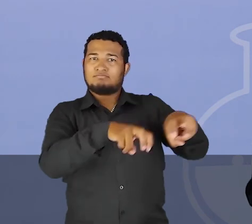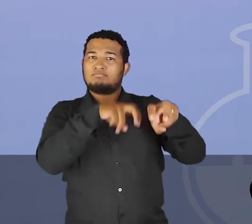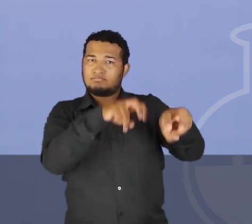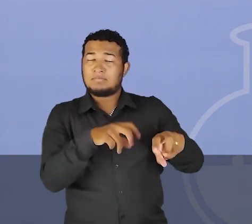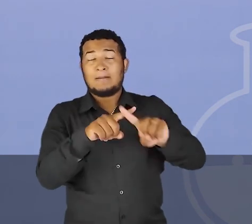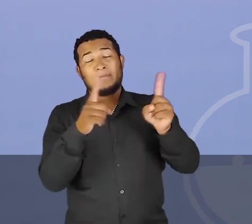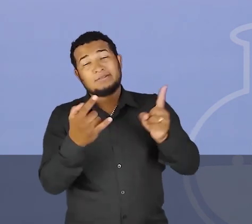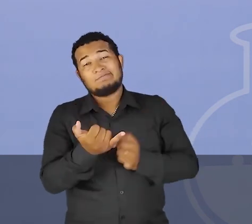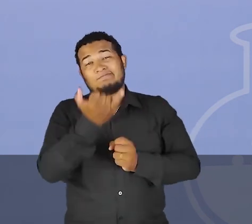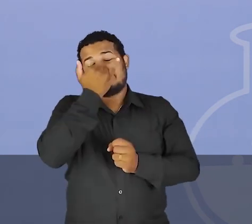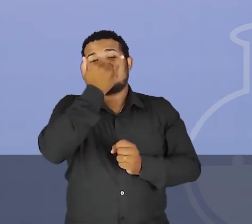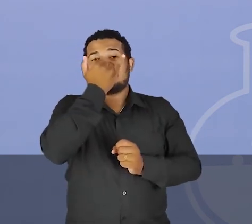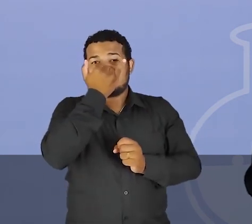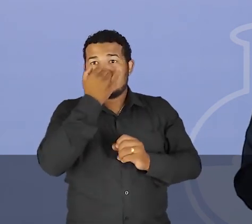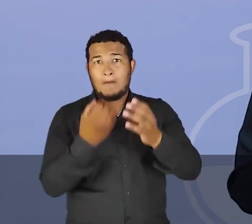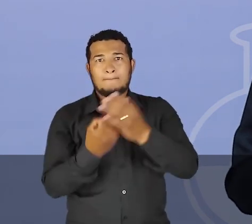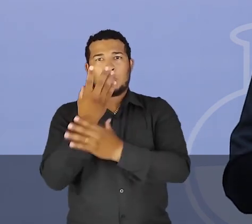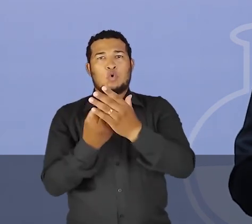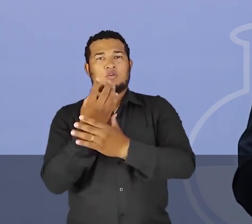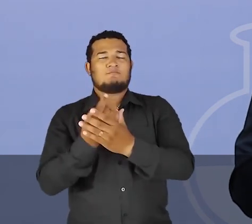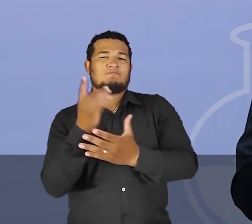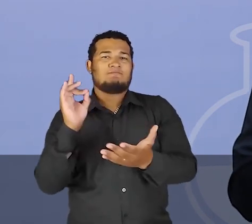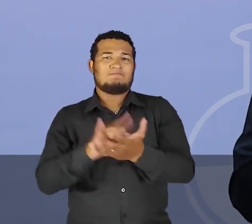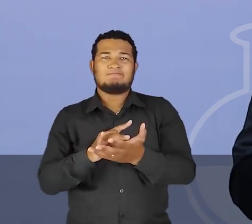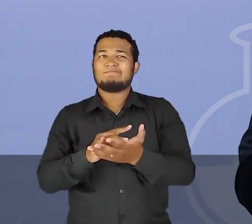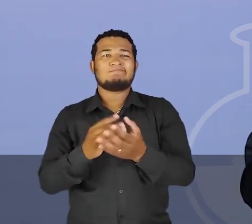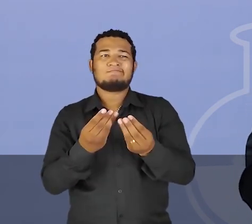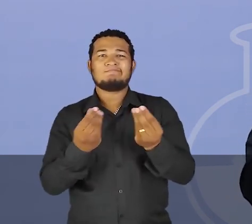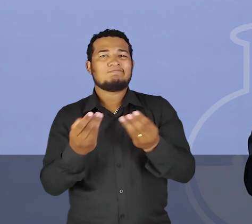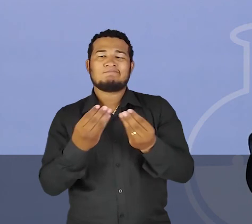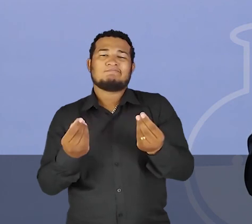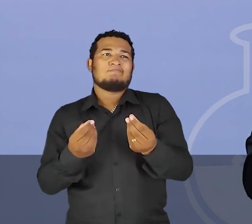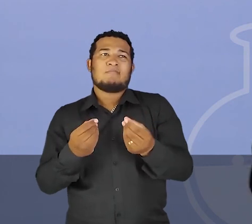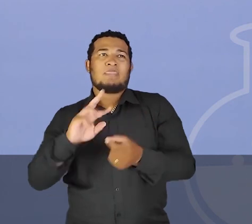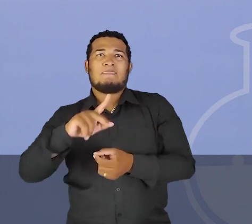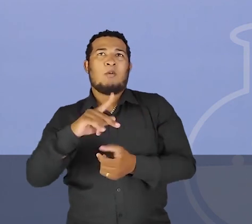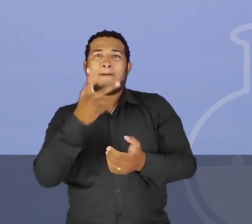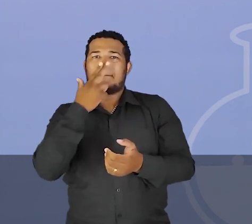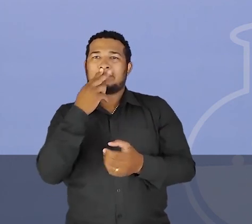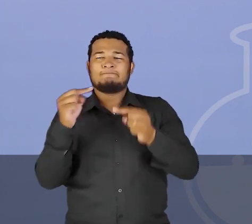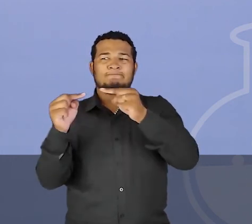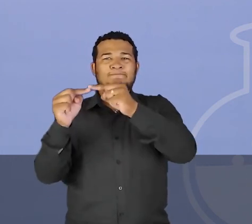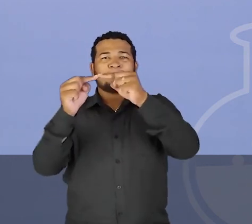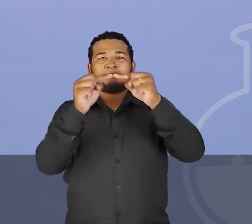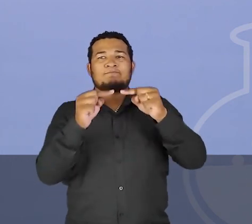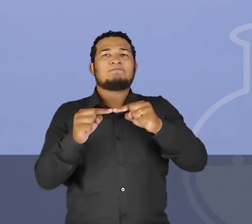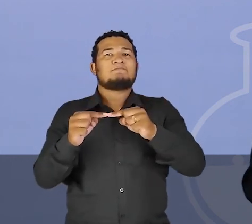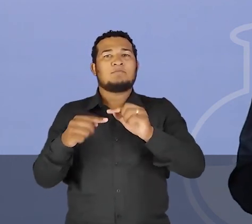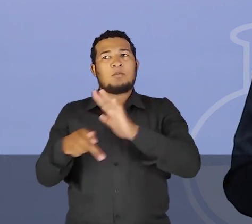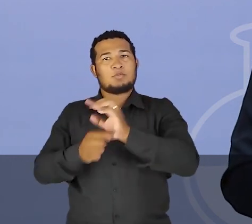Mas, infelizmente, a nossa produção ela ainda não está tão bem sintonizada com